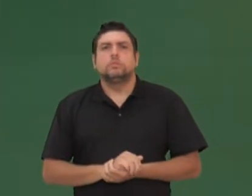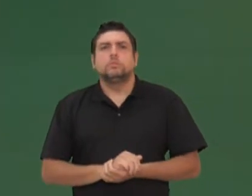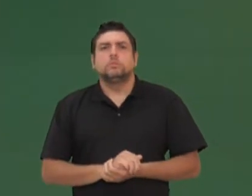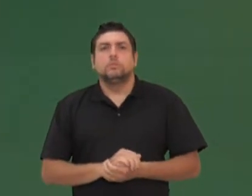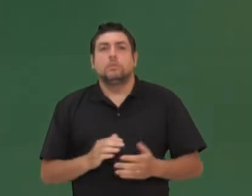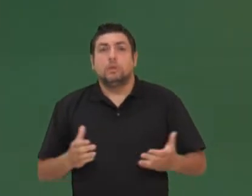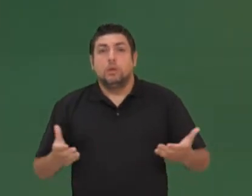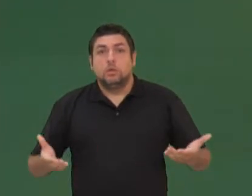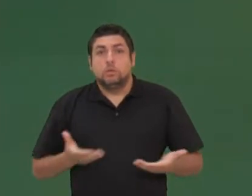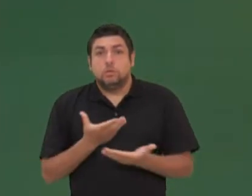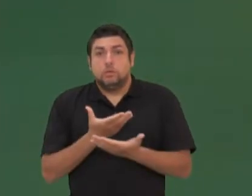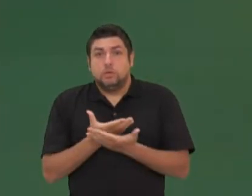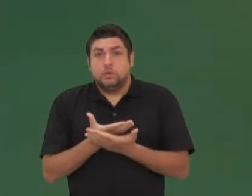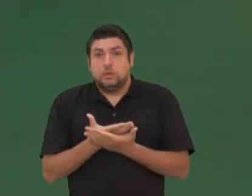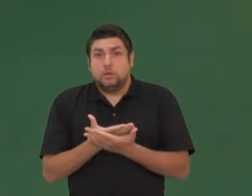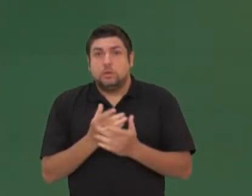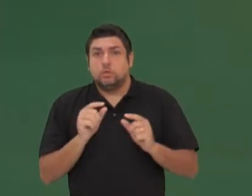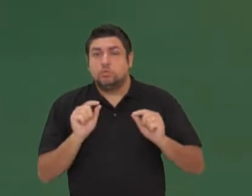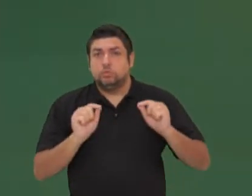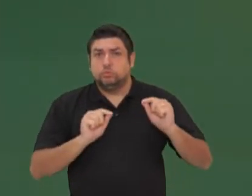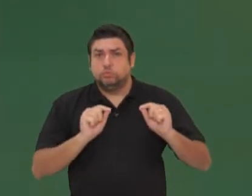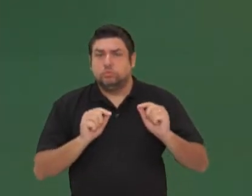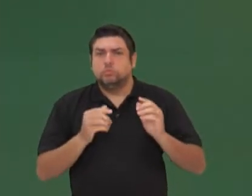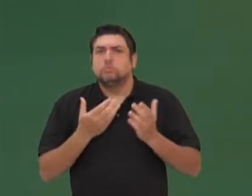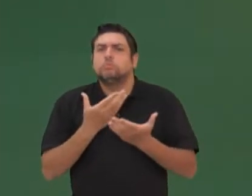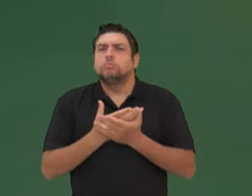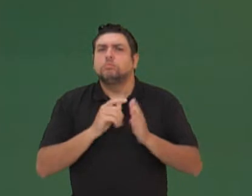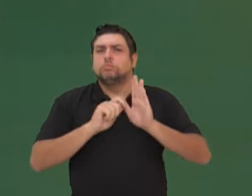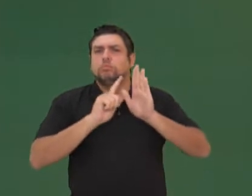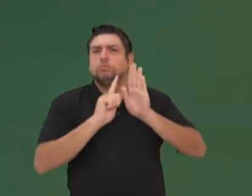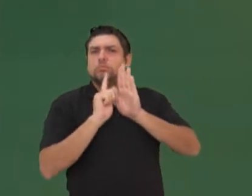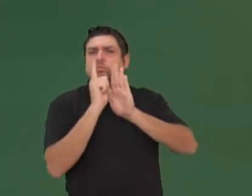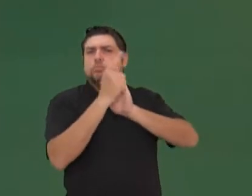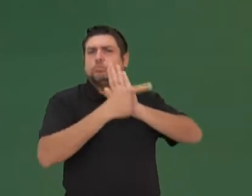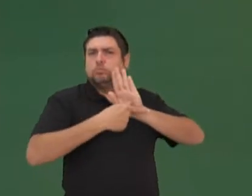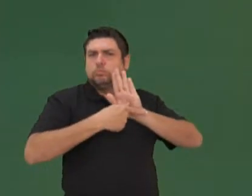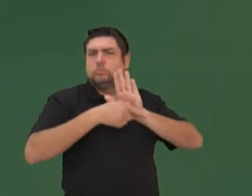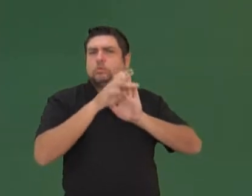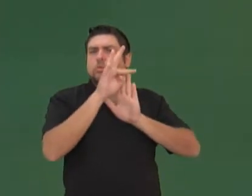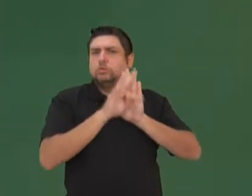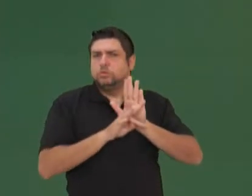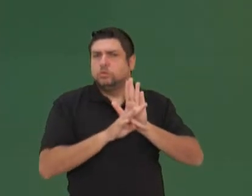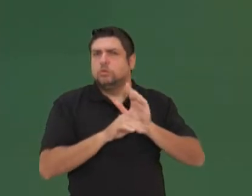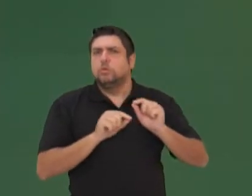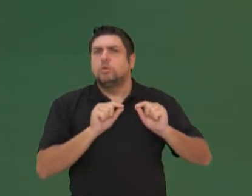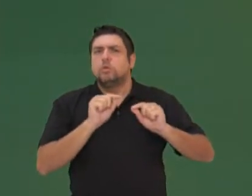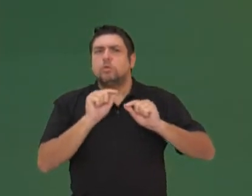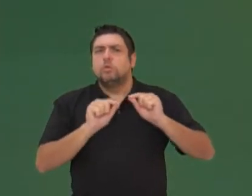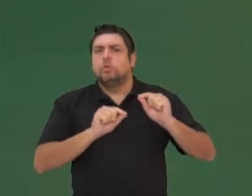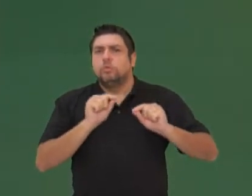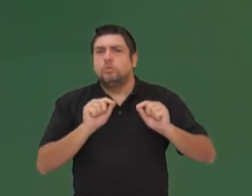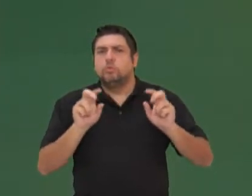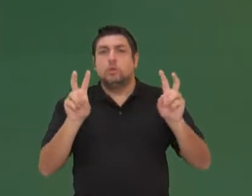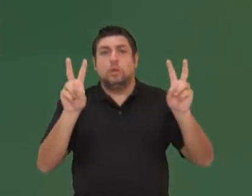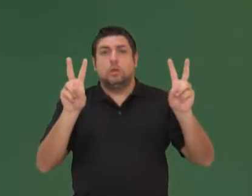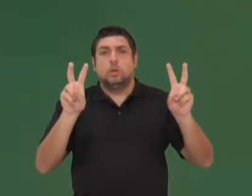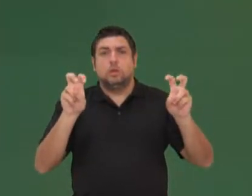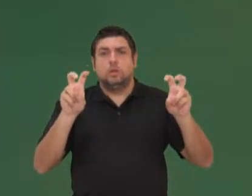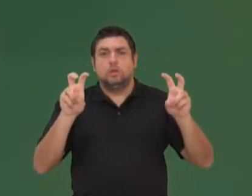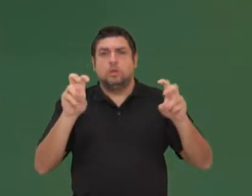número 13, vamos a estudiar otro género textual, el titular. El titular que incluso trabajamos en la clase